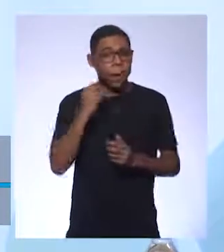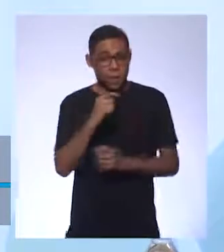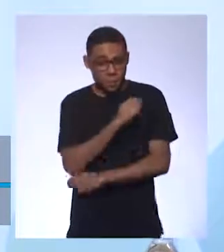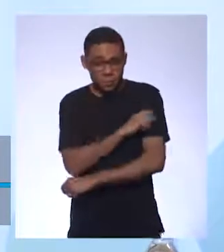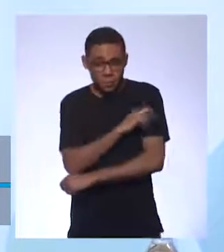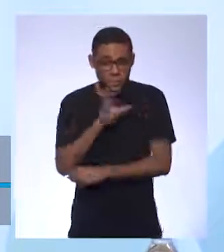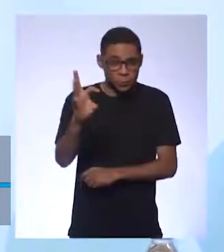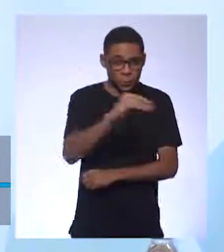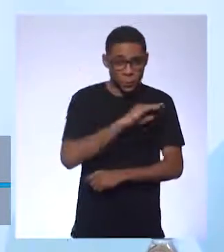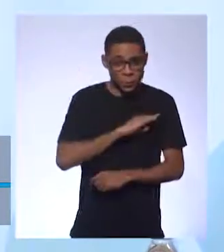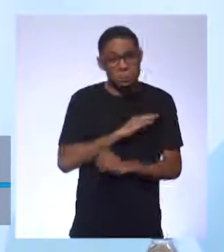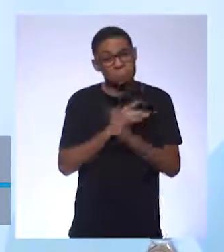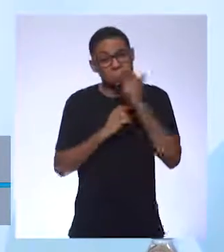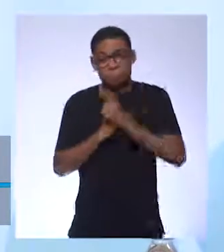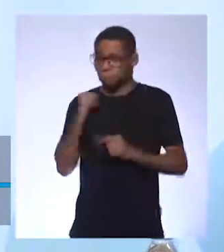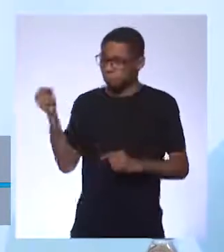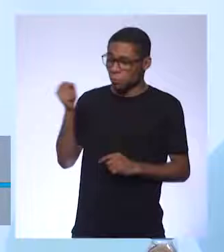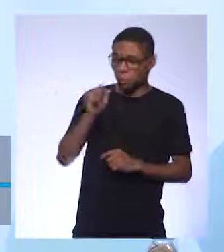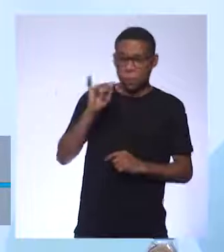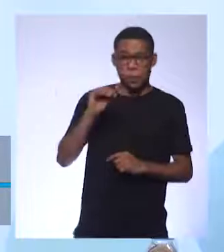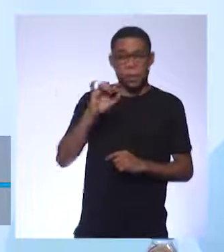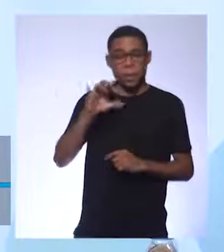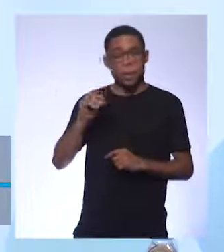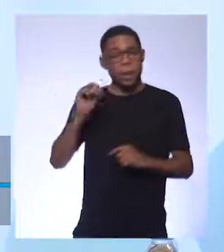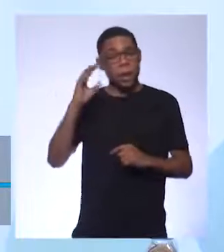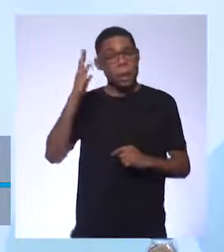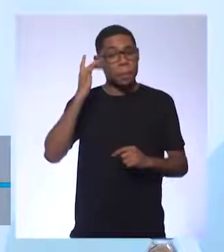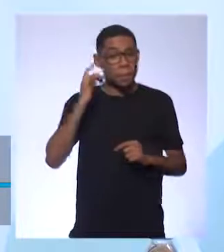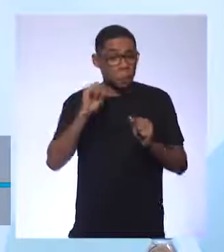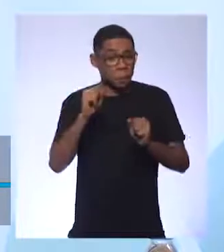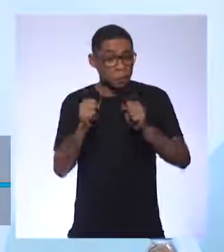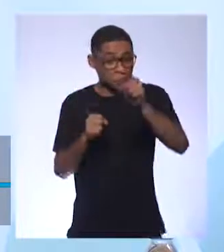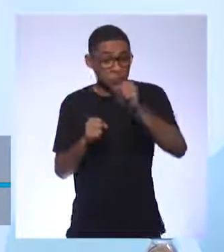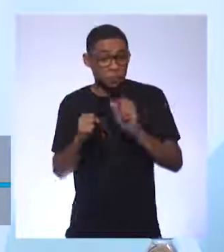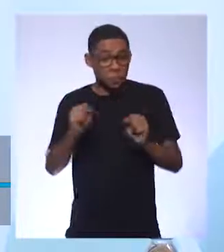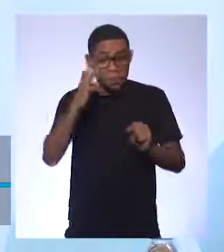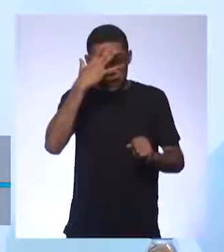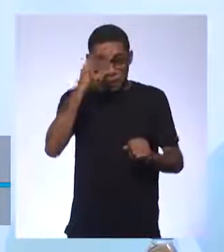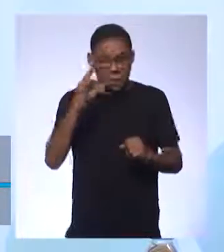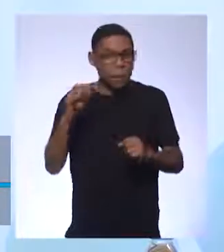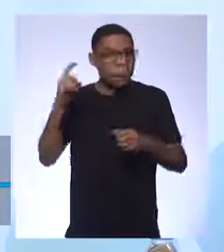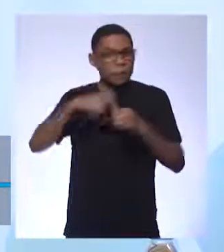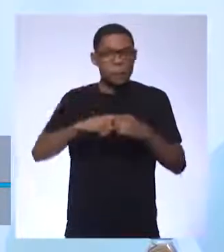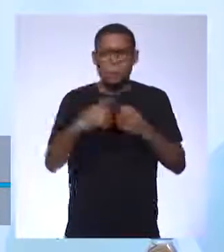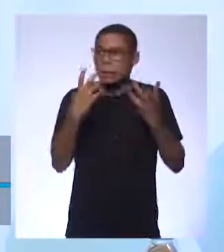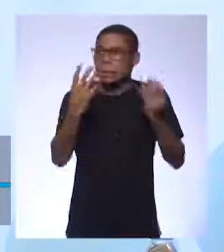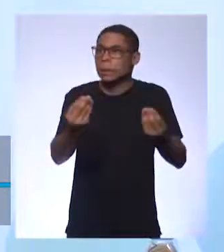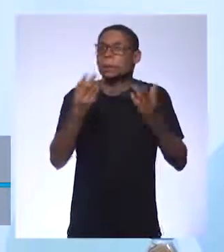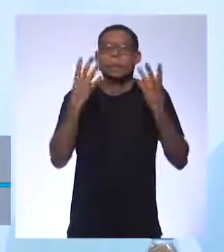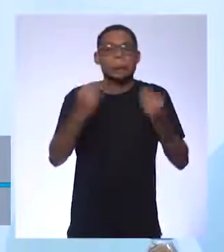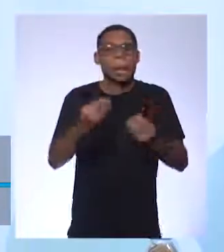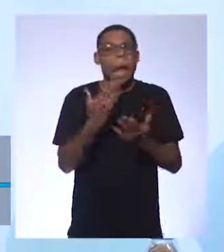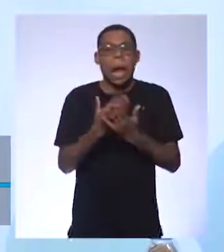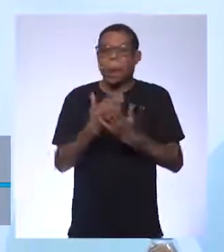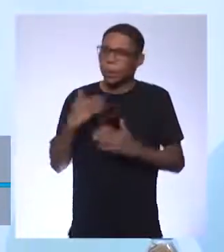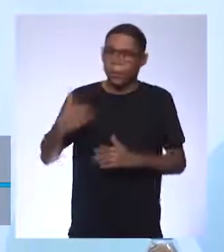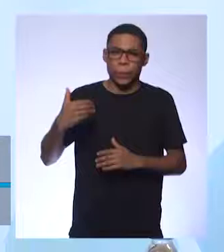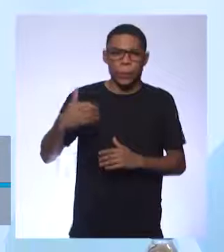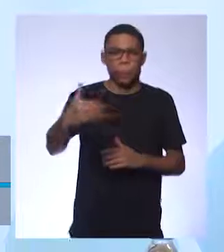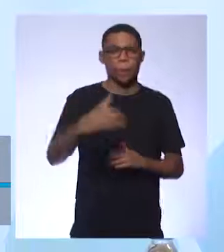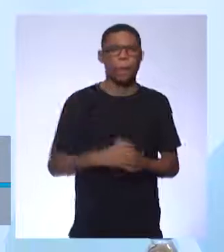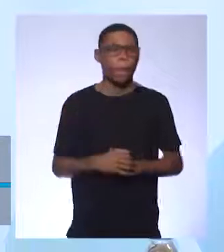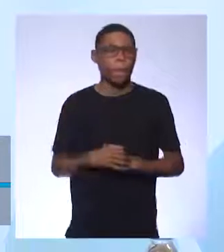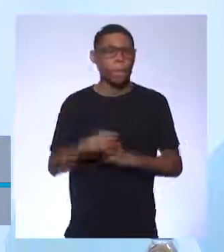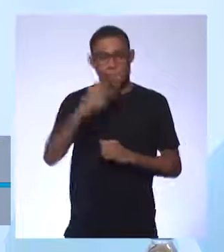funcionalidade. Hoje deu certo com o professor Jocélio, amanhã é você. Em fevereiro eu vou voltar com essa ferramenta aí em quase todas as aulas, para